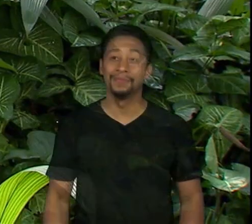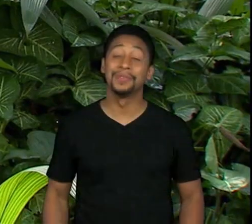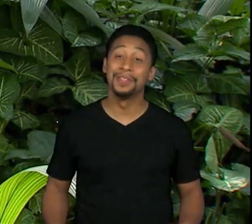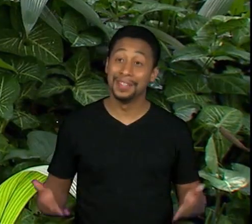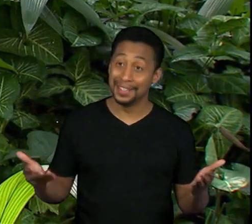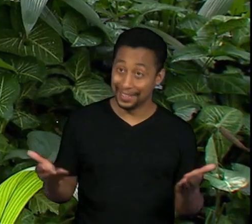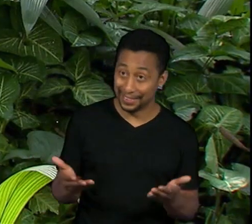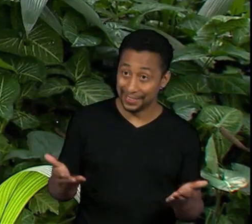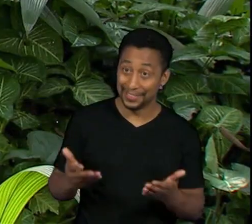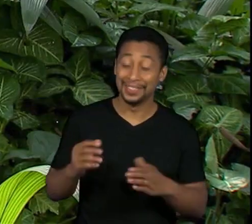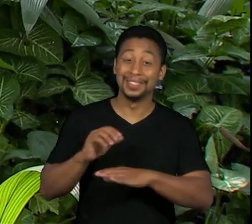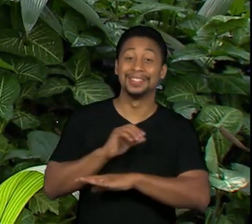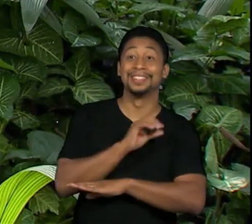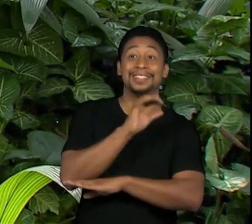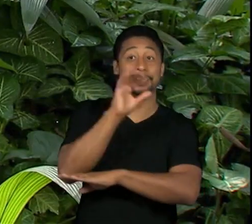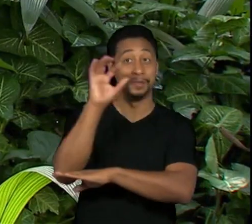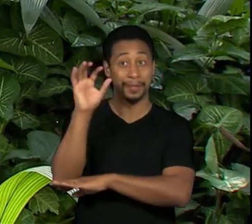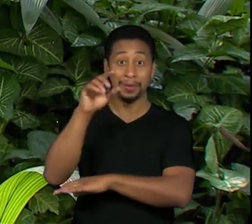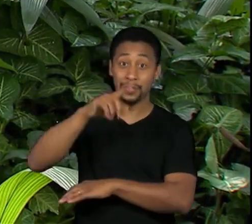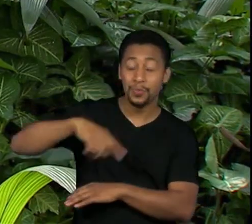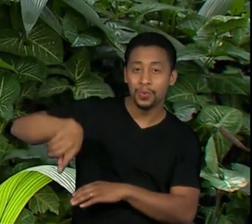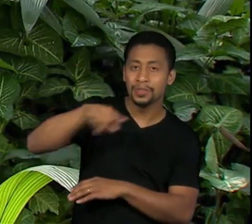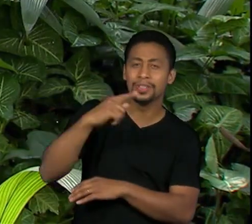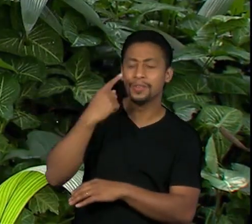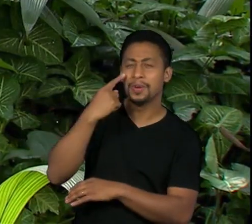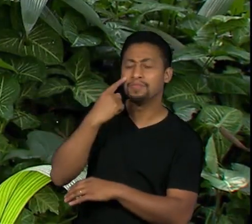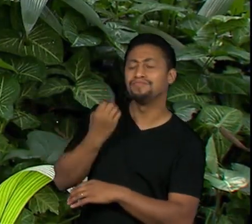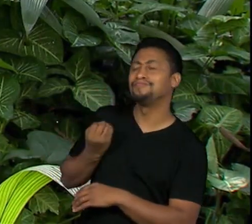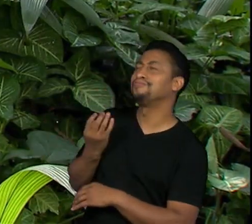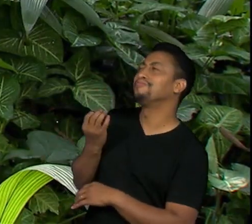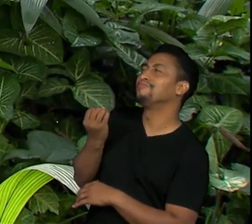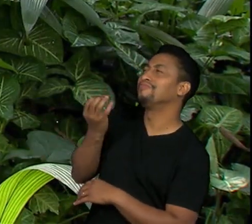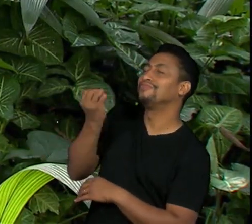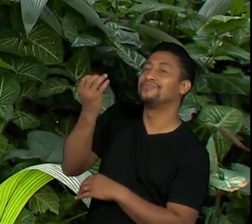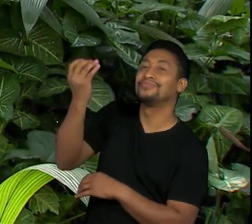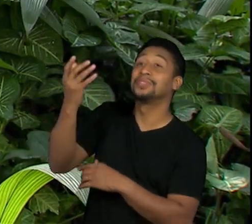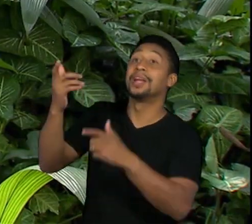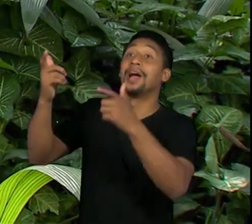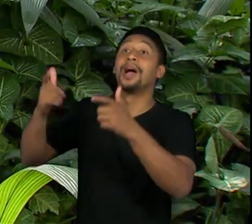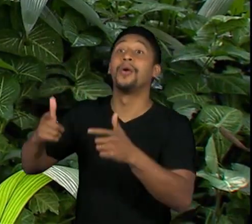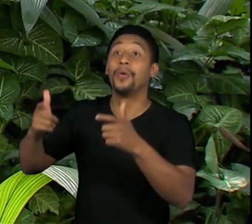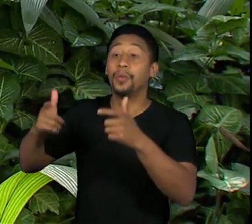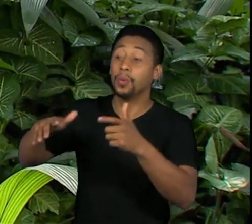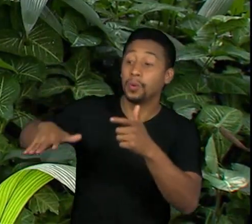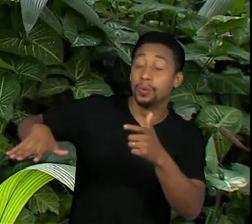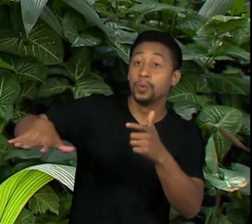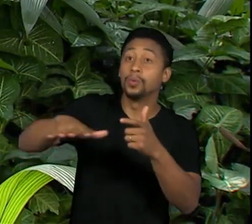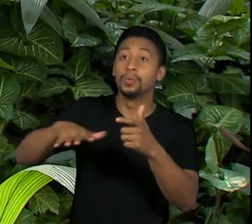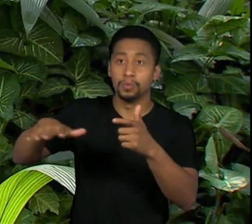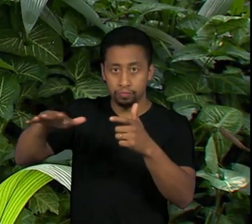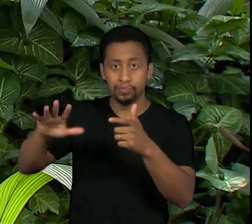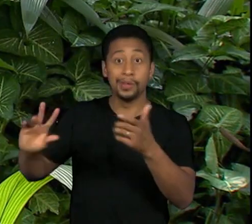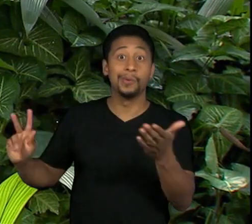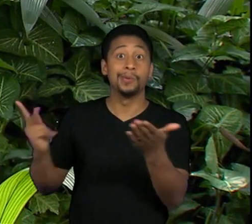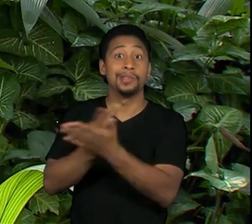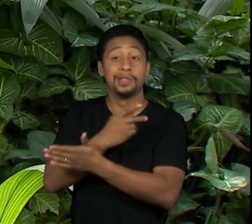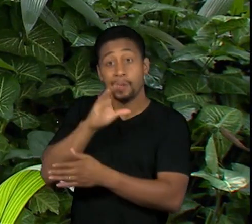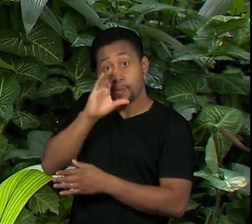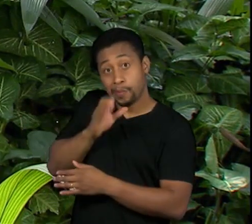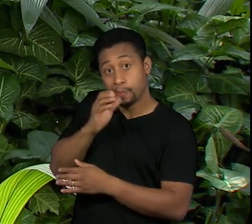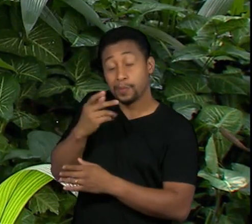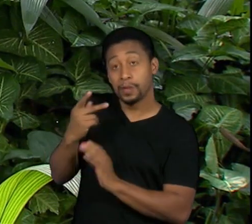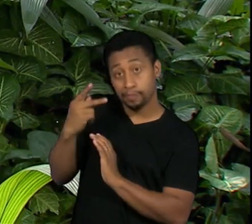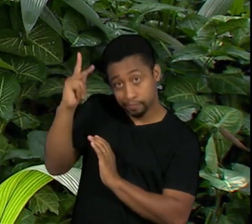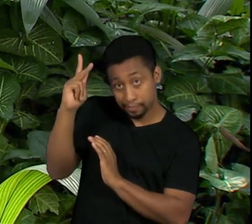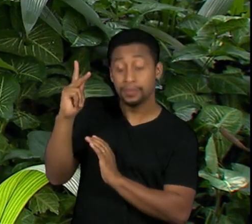Hoje, no Repórter Eco, você viaja com a equipe de pesquisadores para saber o que causou o sumiço da jardineira da floresta